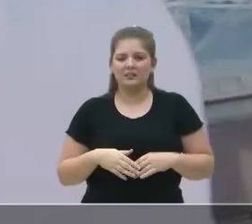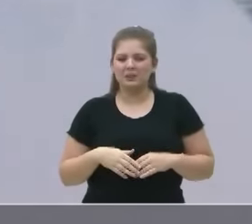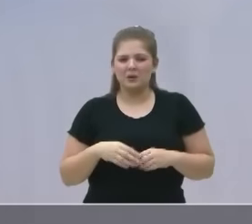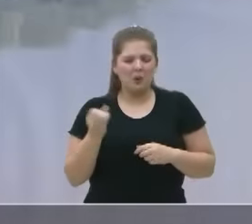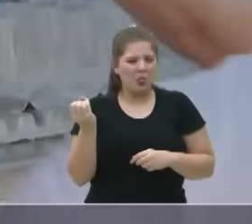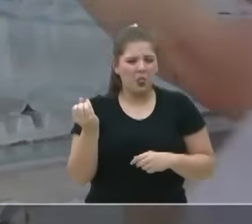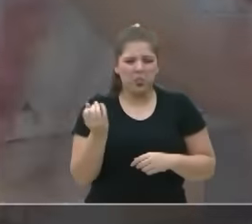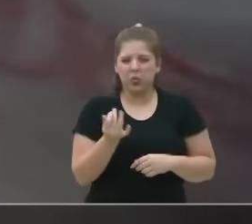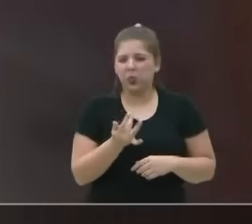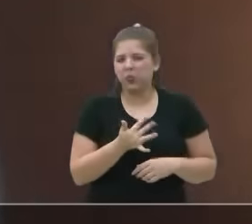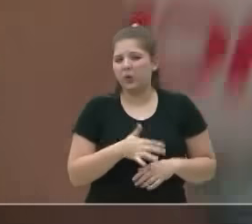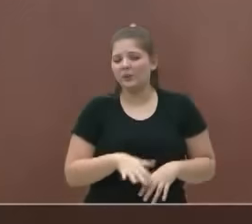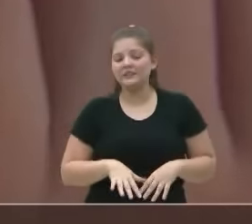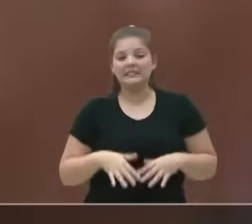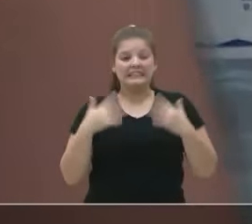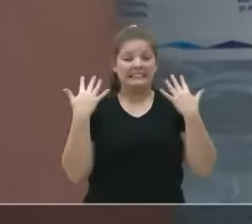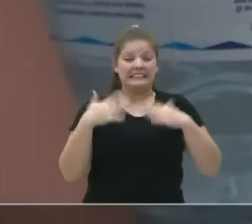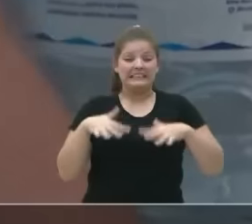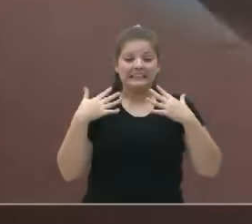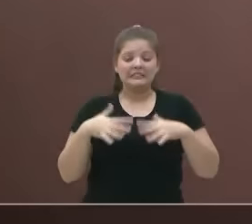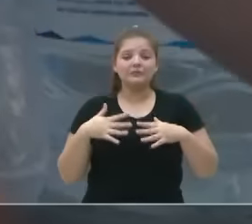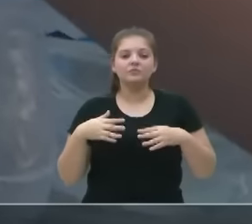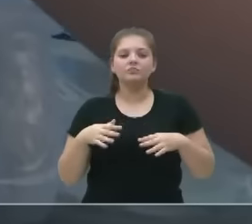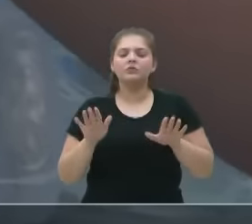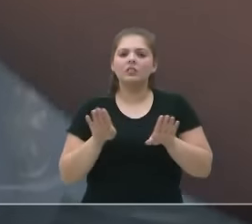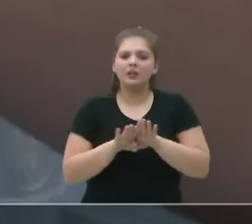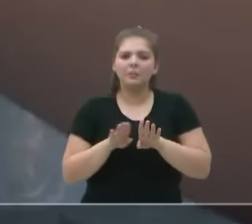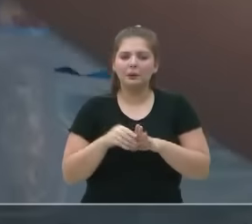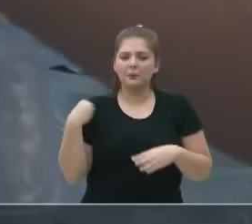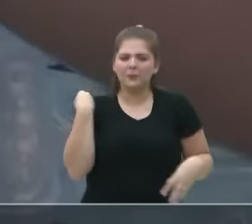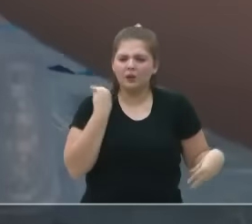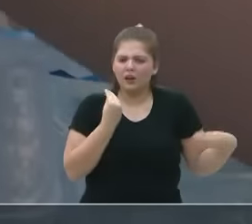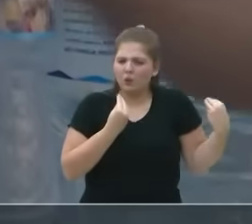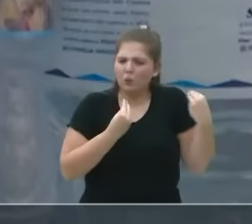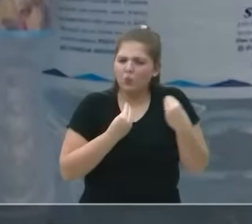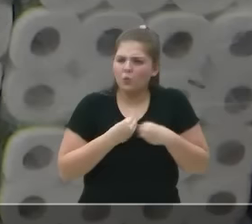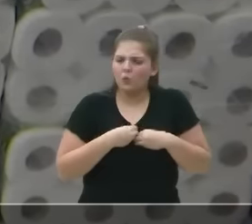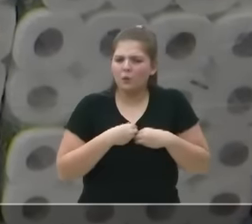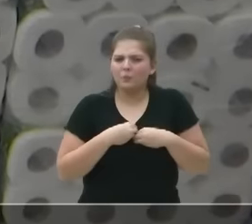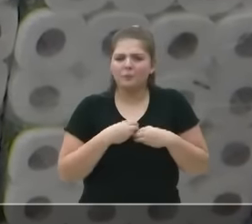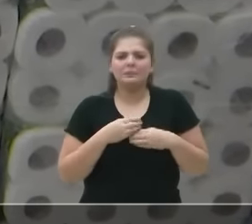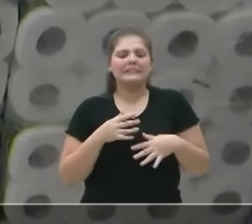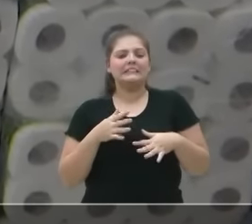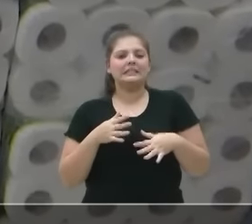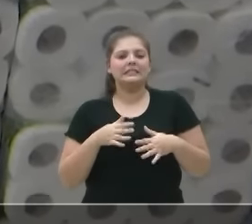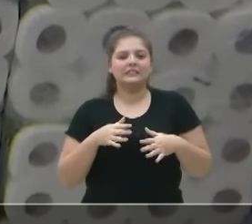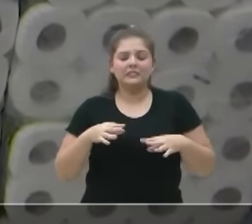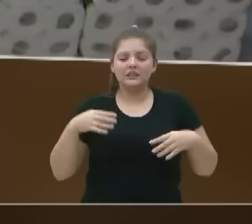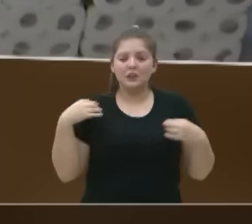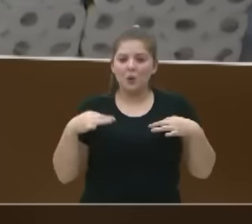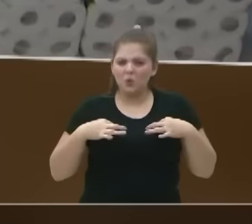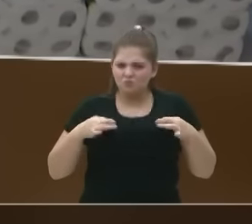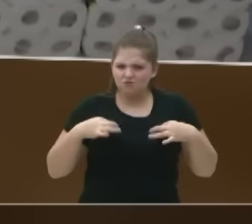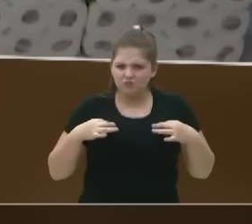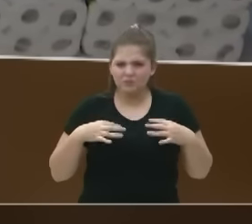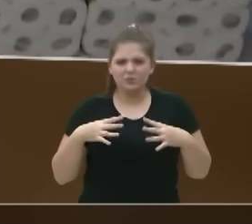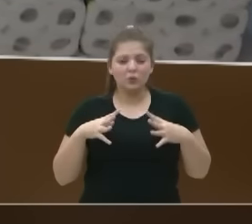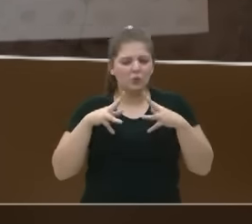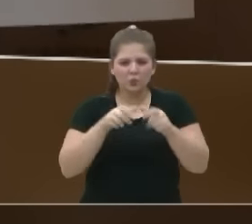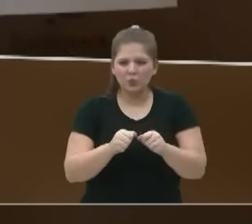fardos. Mandamos cobertores, mandamos material de higiene, 8